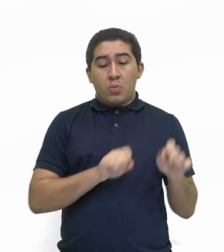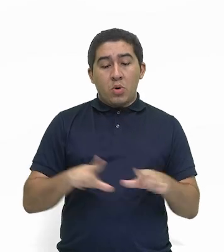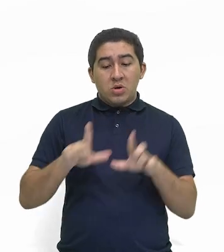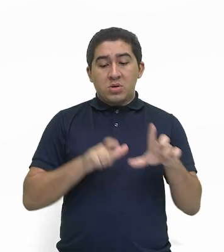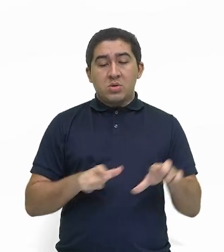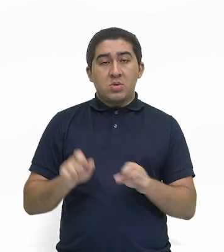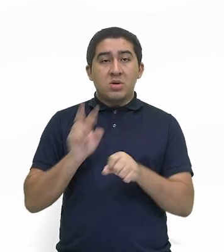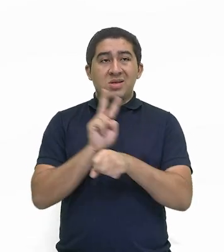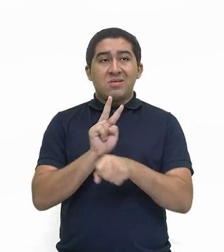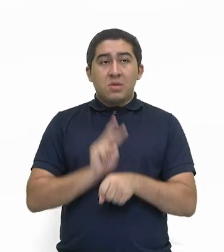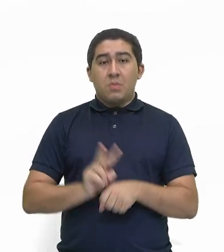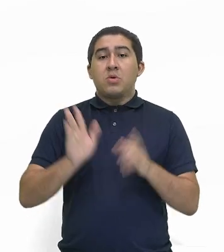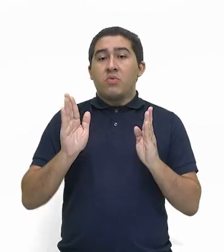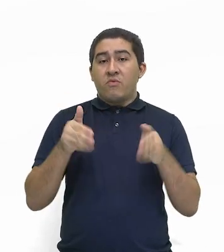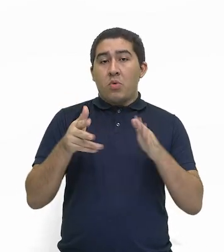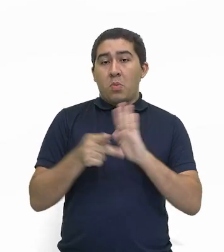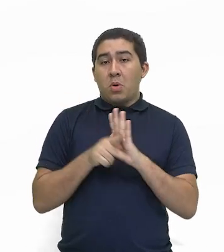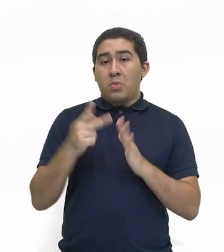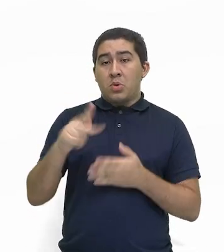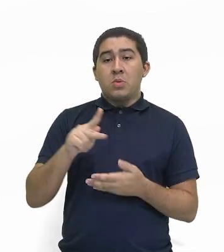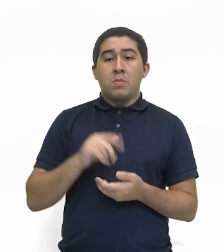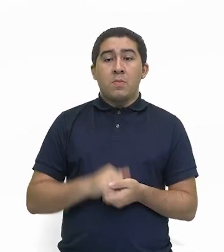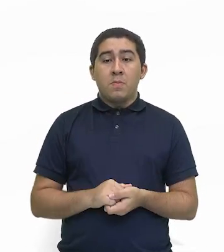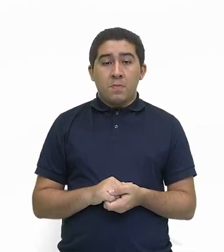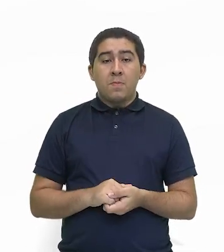de tratamento específico.